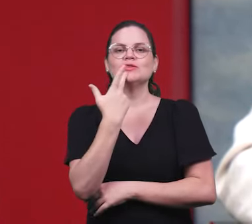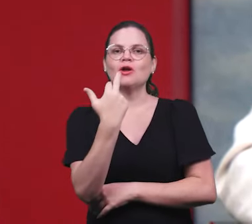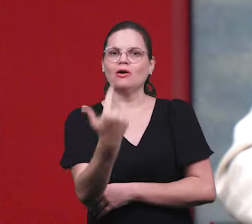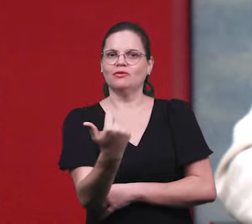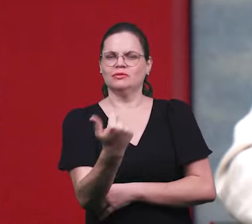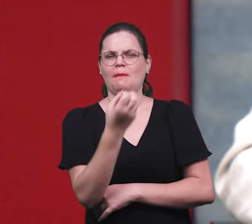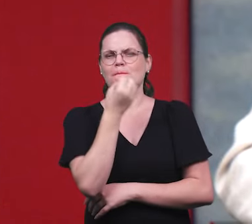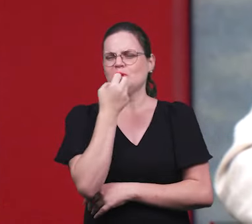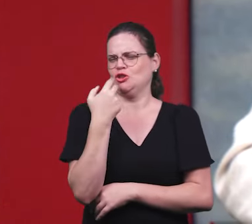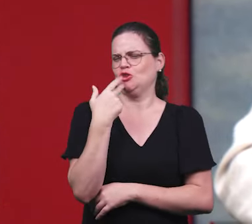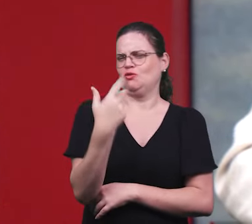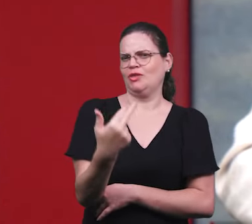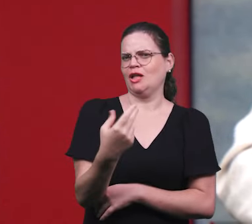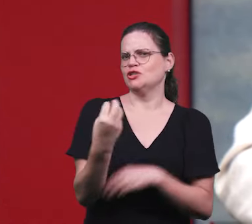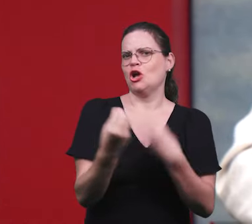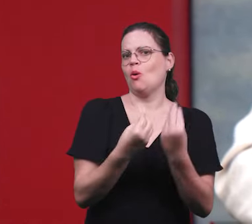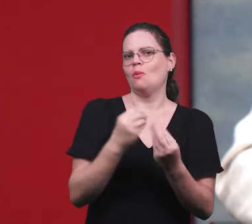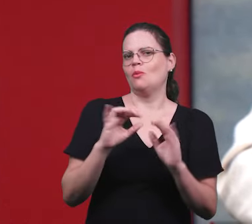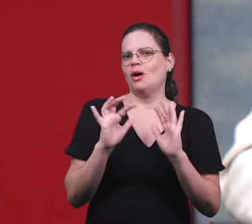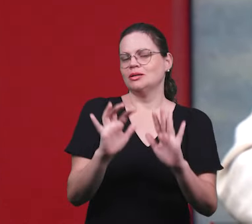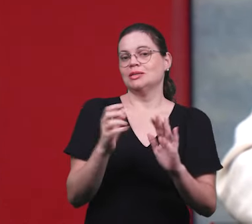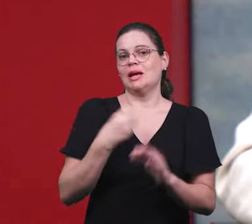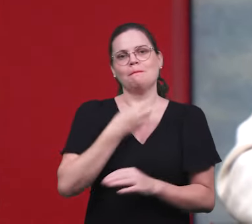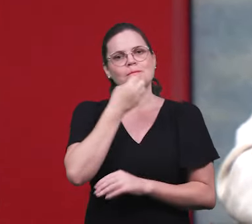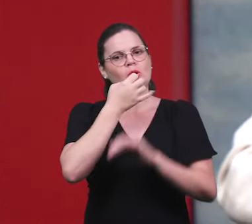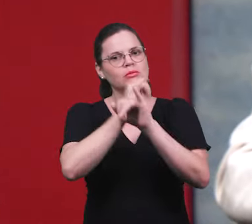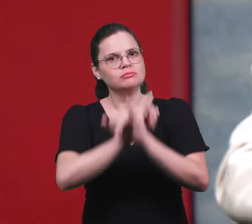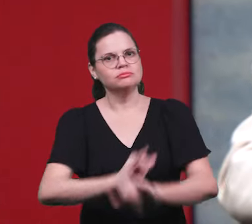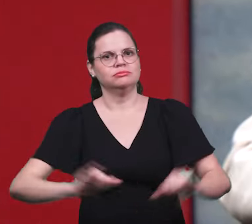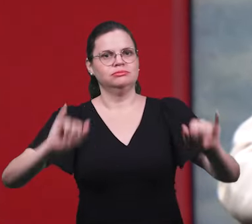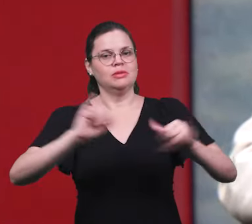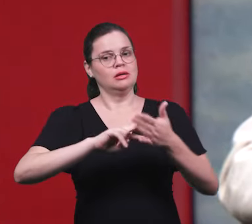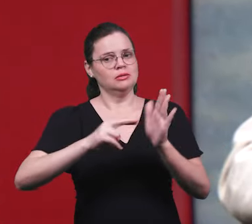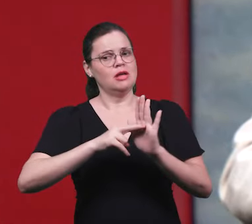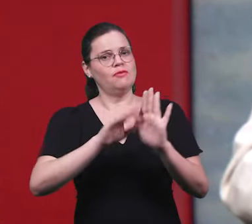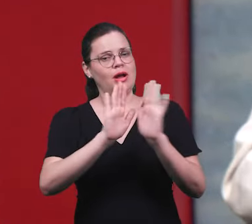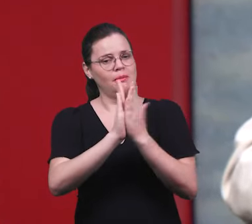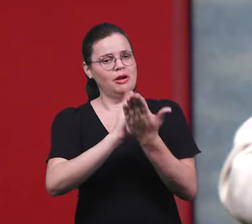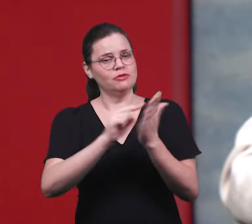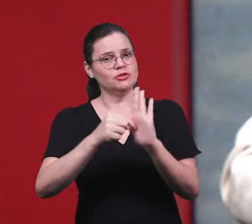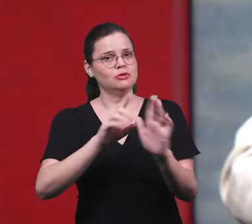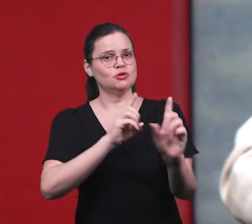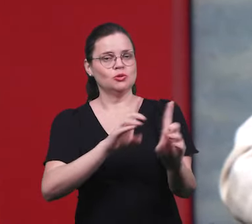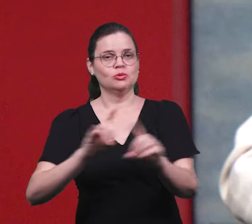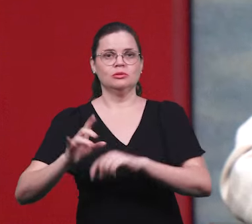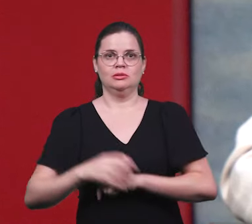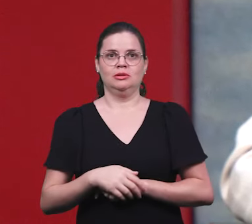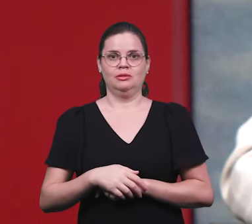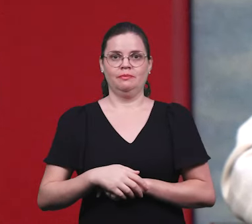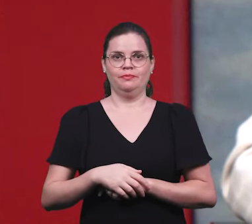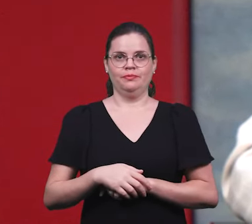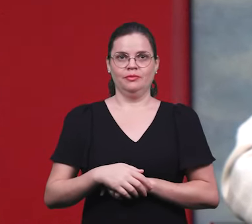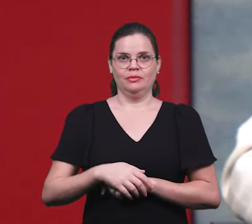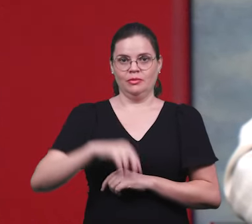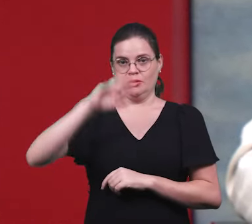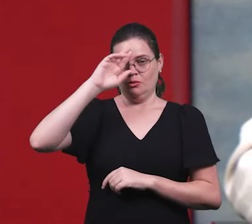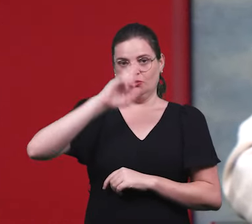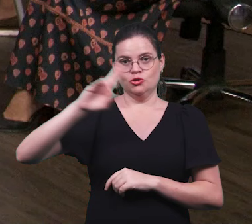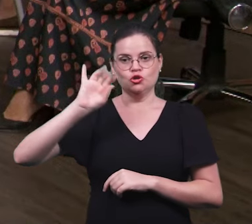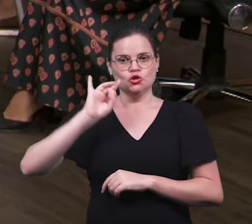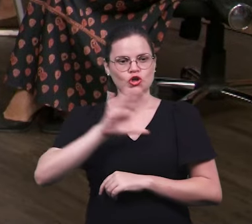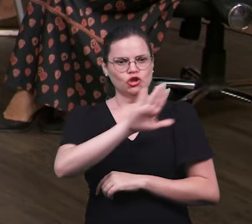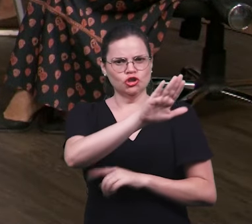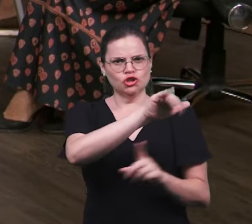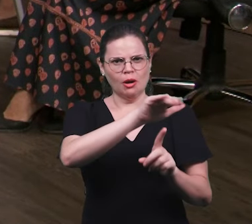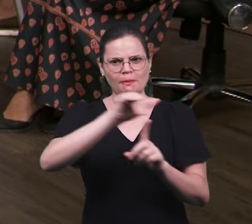boas novas. E o Senhor não incumbiu pastores e diáconos de pregar o evangelho, mas